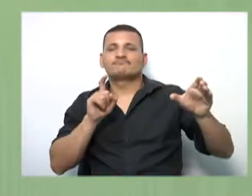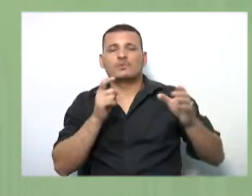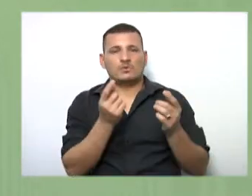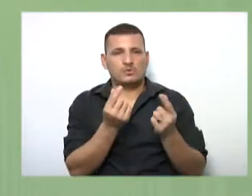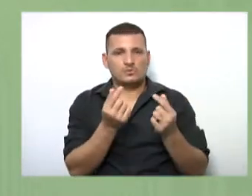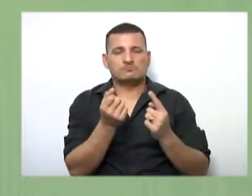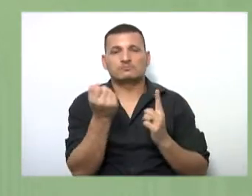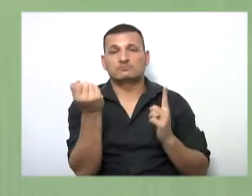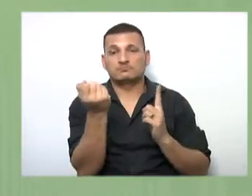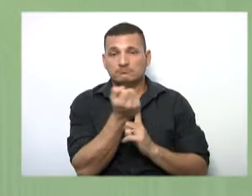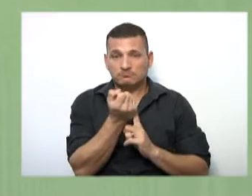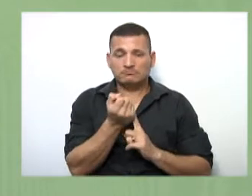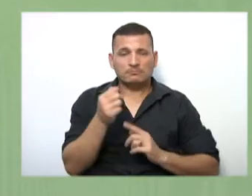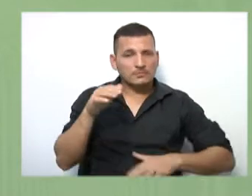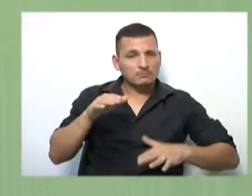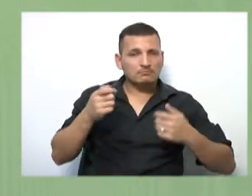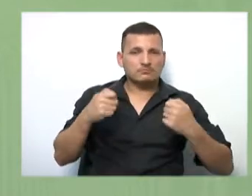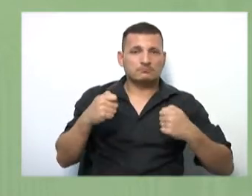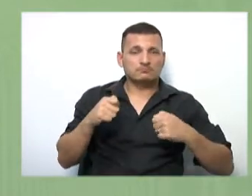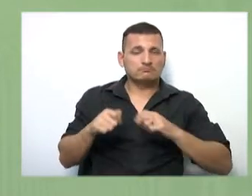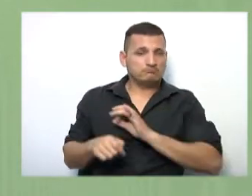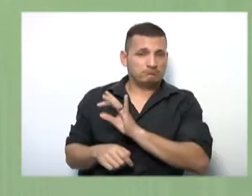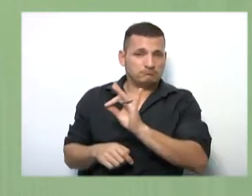as necessidades de cada um.